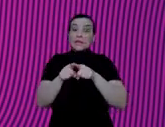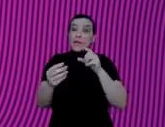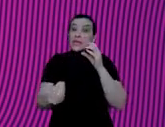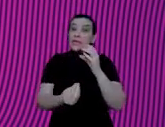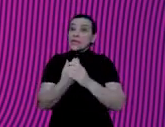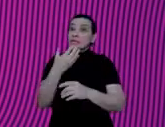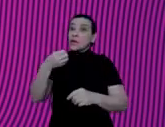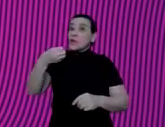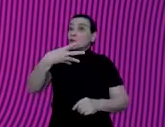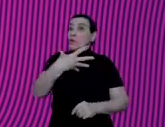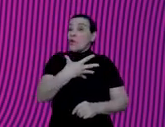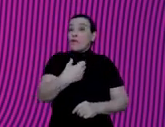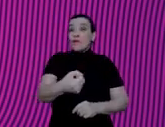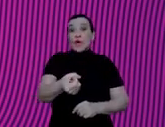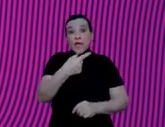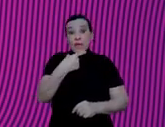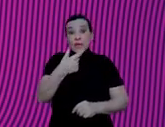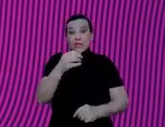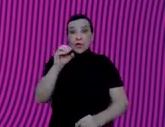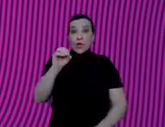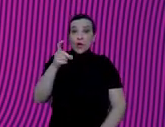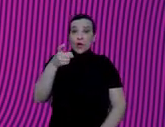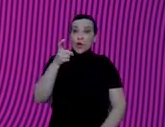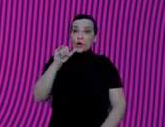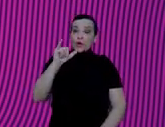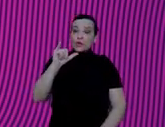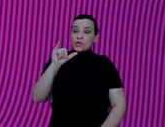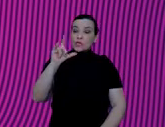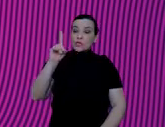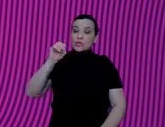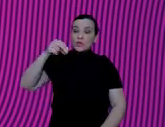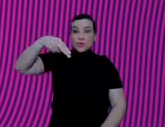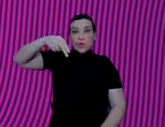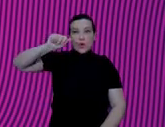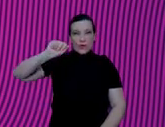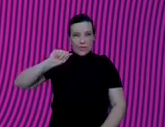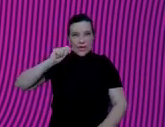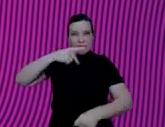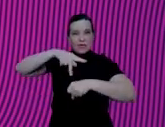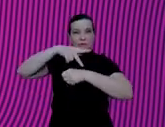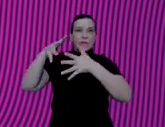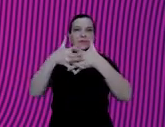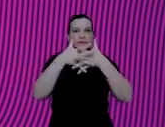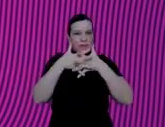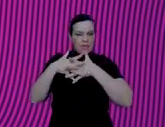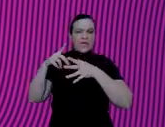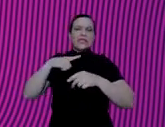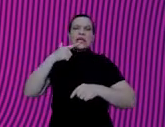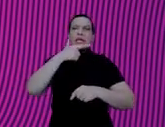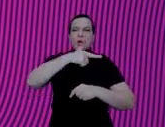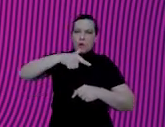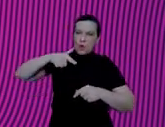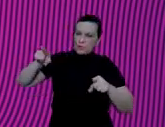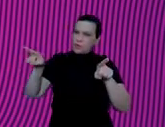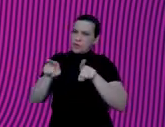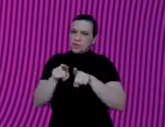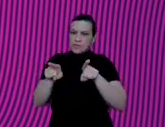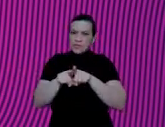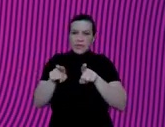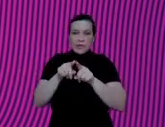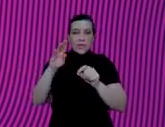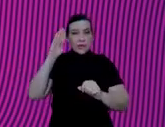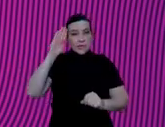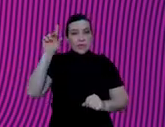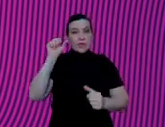a oxicodona, vendido como Oxycontin nos Estados Unidos, né? Há outros também, mas o principal é o Oxycontin, da farmacêutica